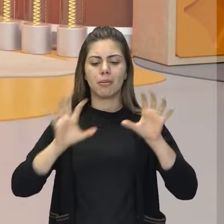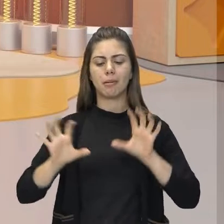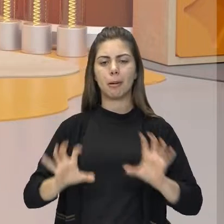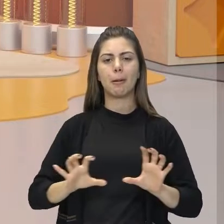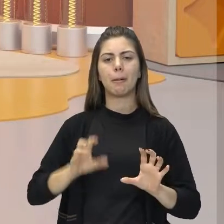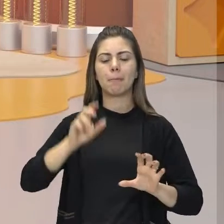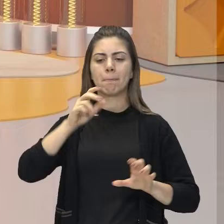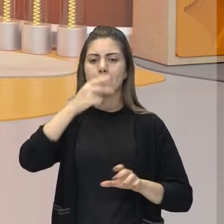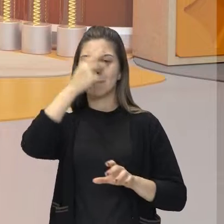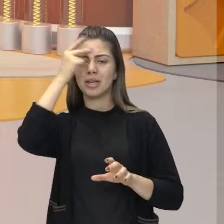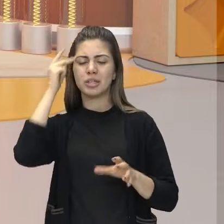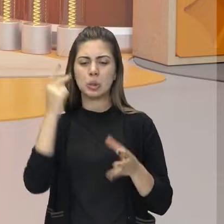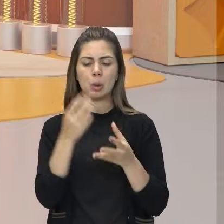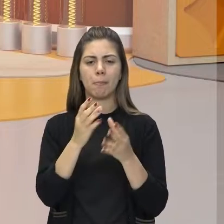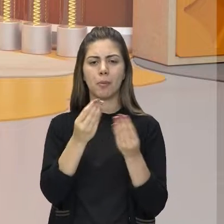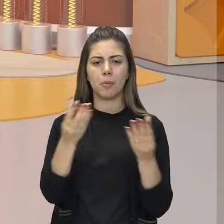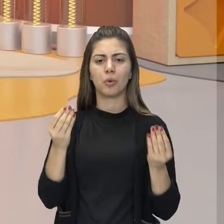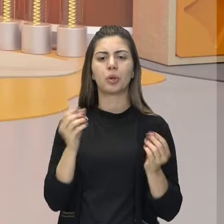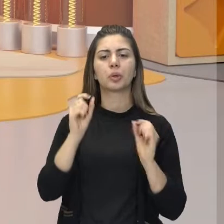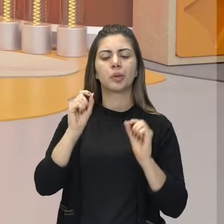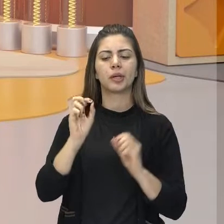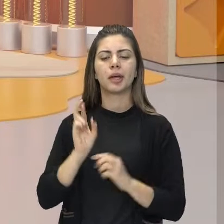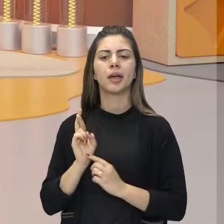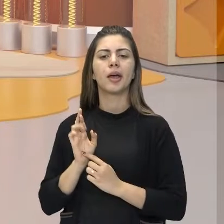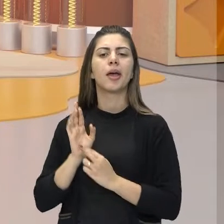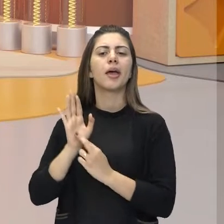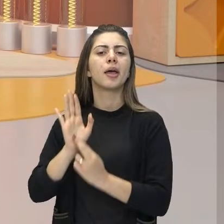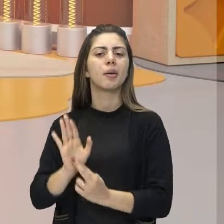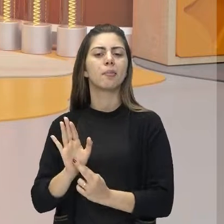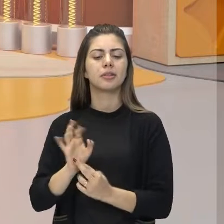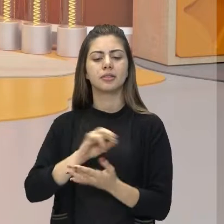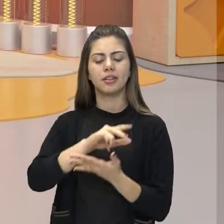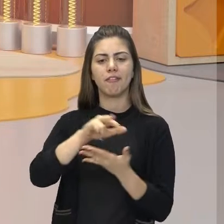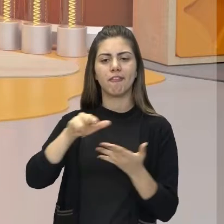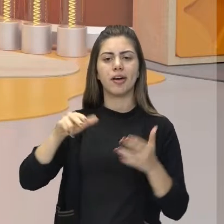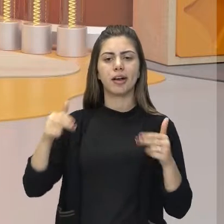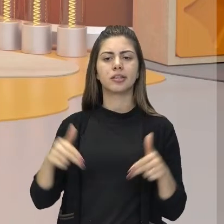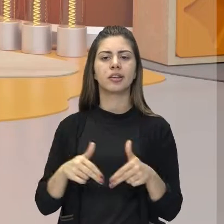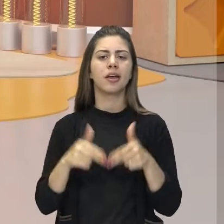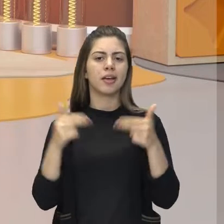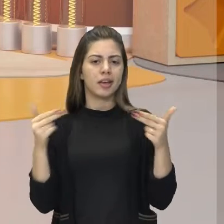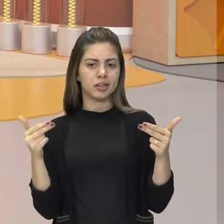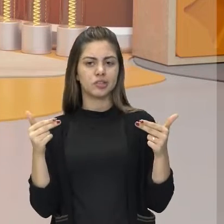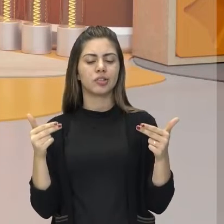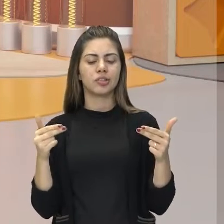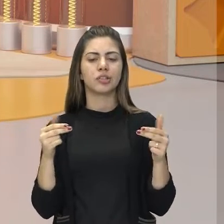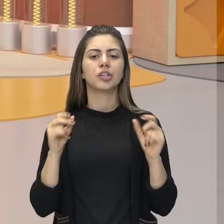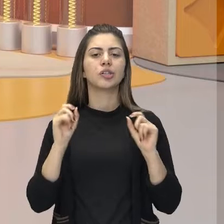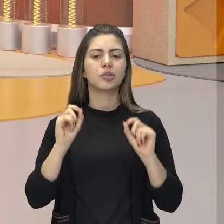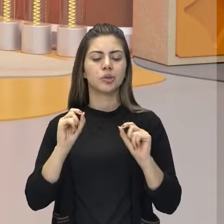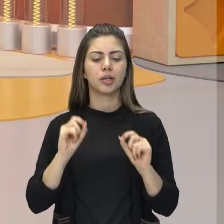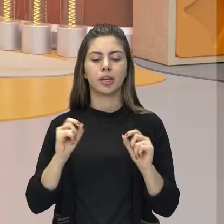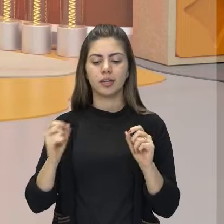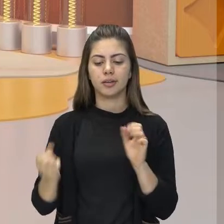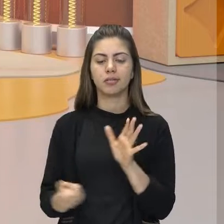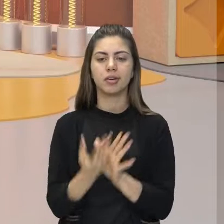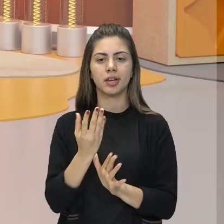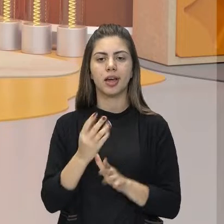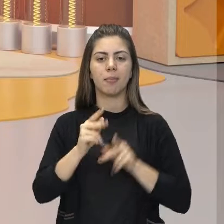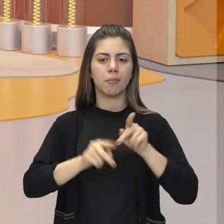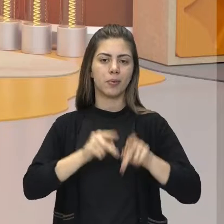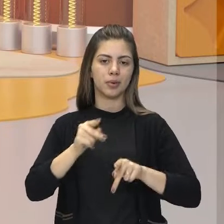pessoas que representam as diferentes etnias que formaram, que ajudaram a formar